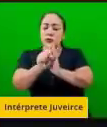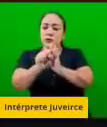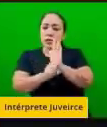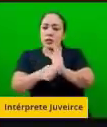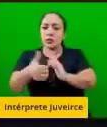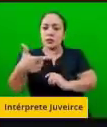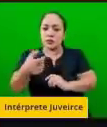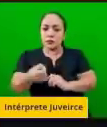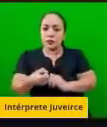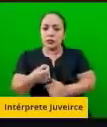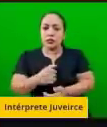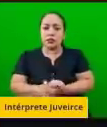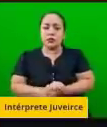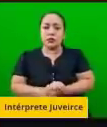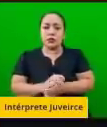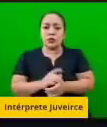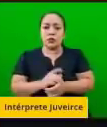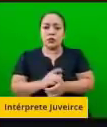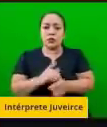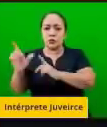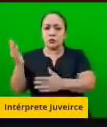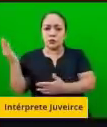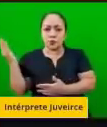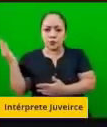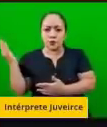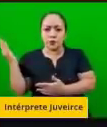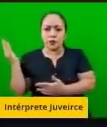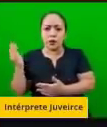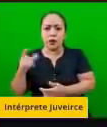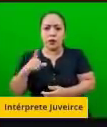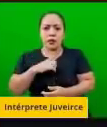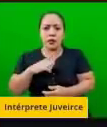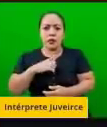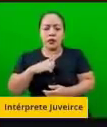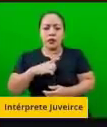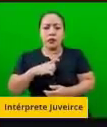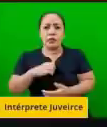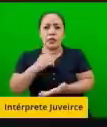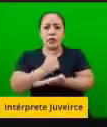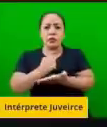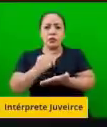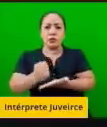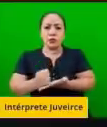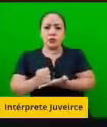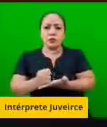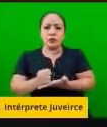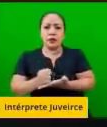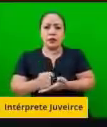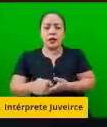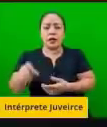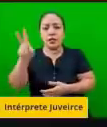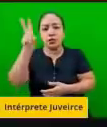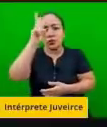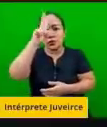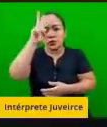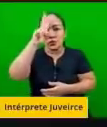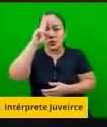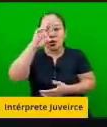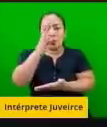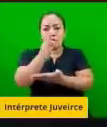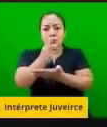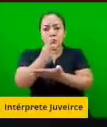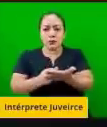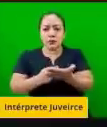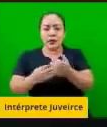por favor? Temos aqui o nosso documento histórico, que será o nosso texto base. É